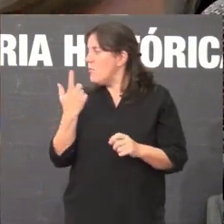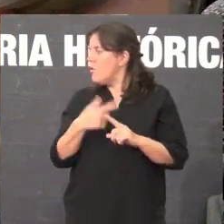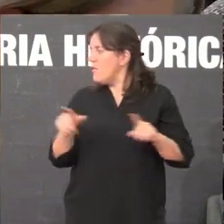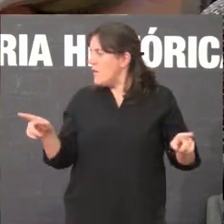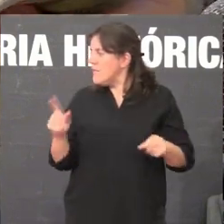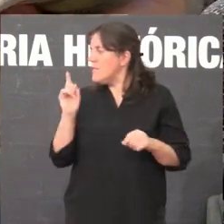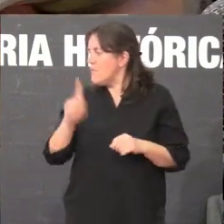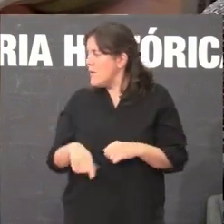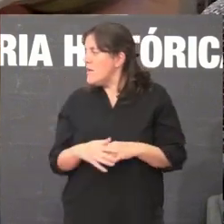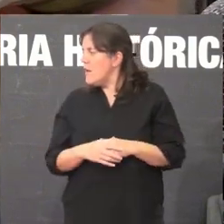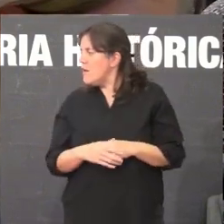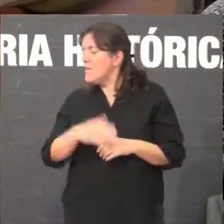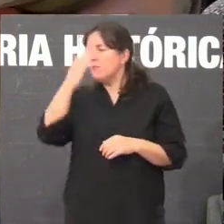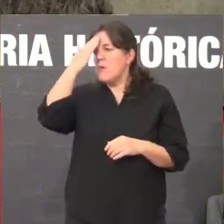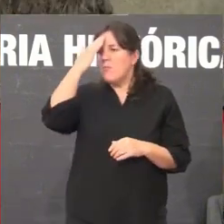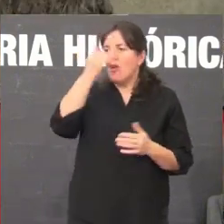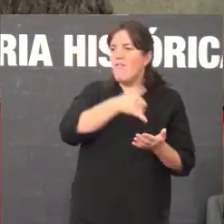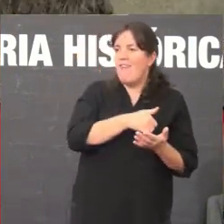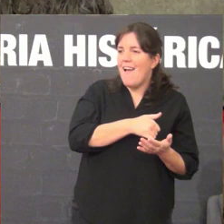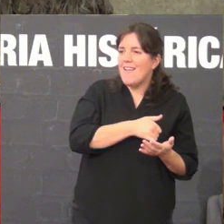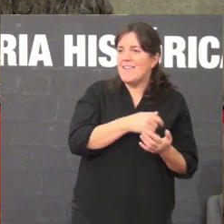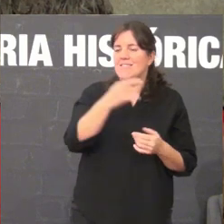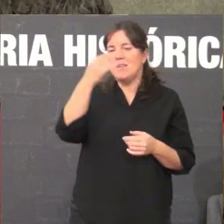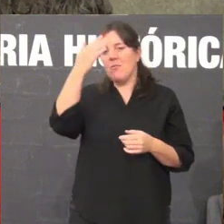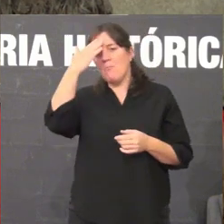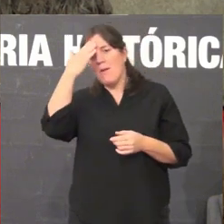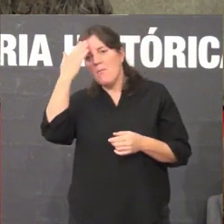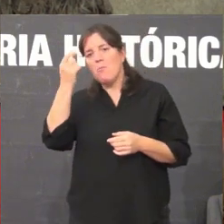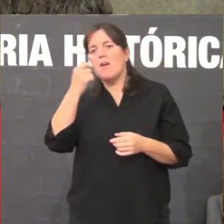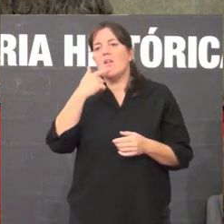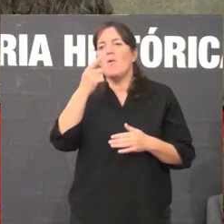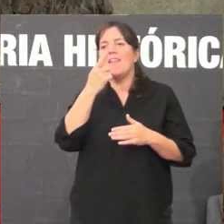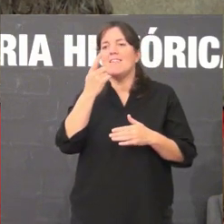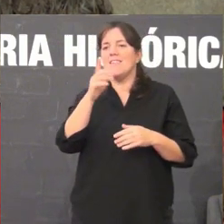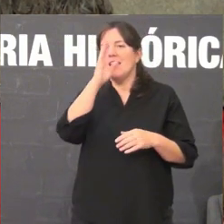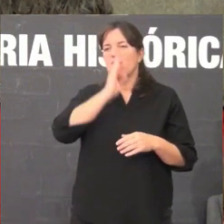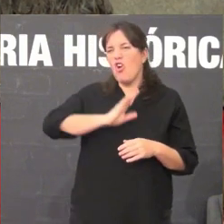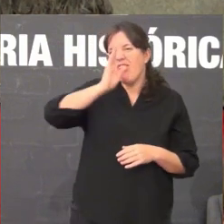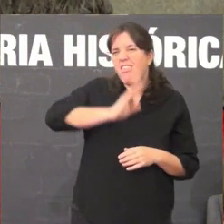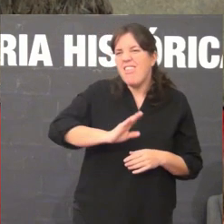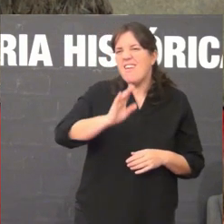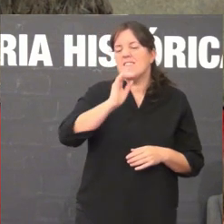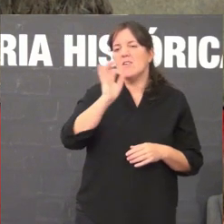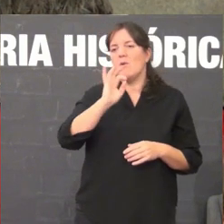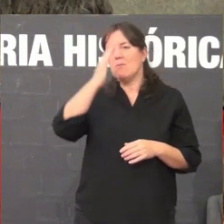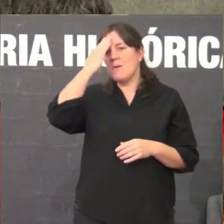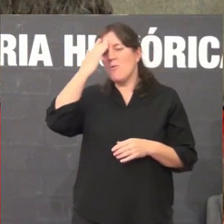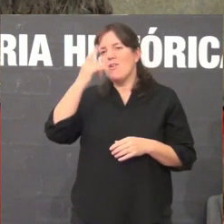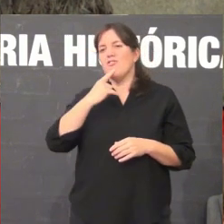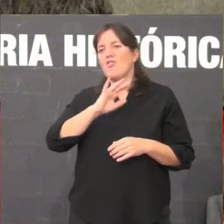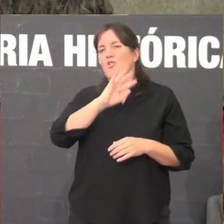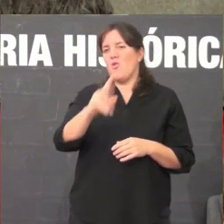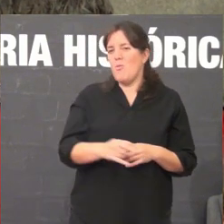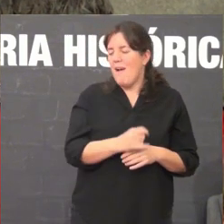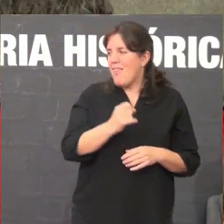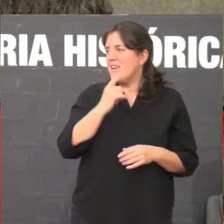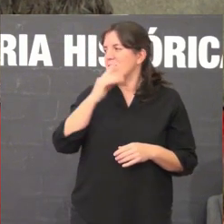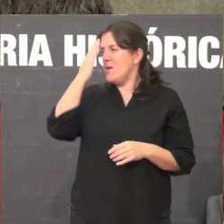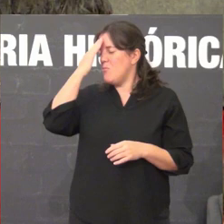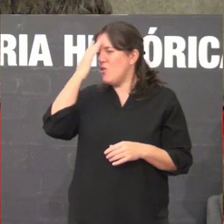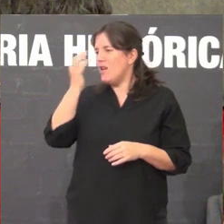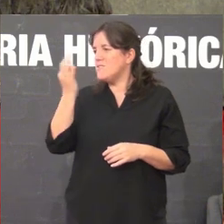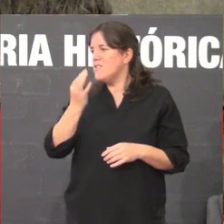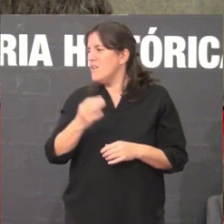denomina das memórias fracas, das memórias subterrâneas, das memórias que são confiscadas, das